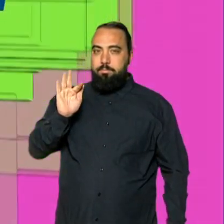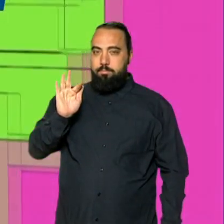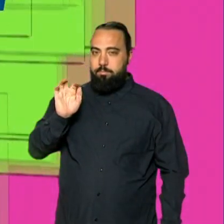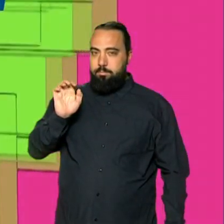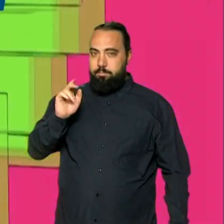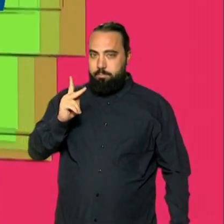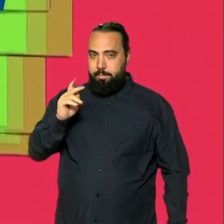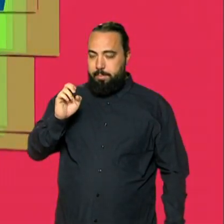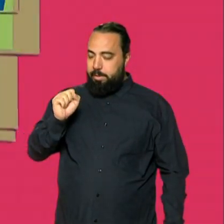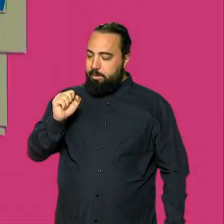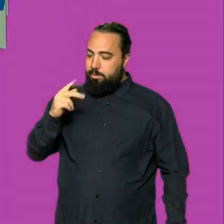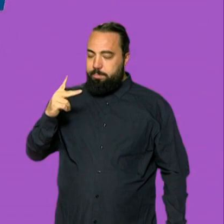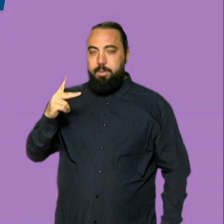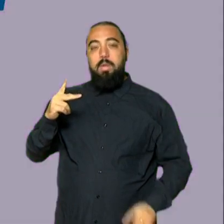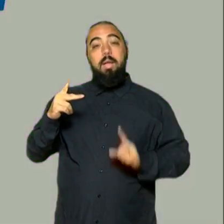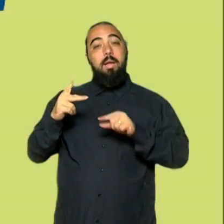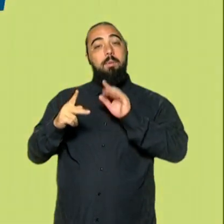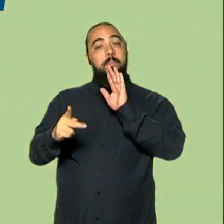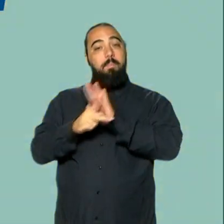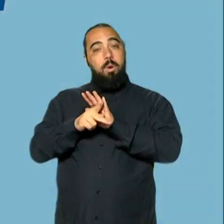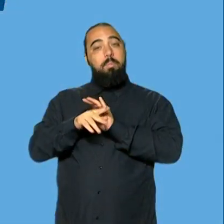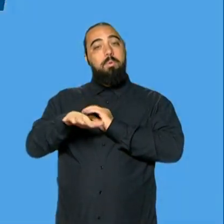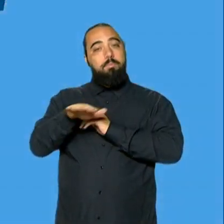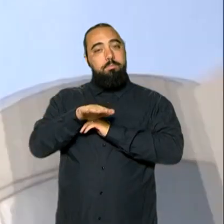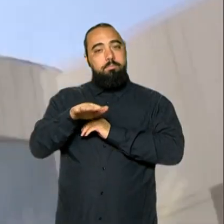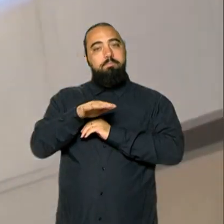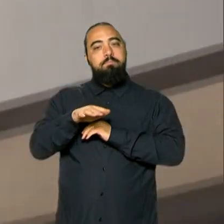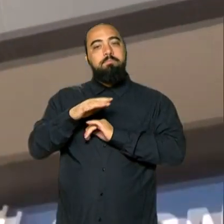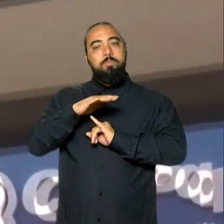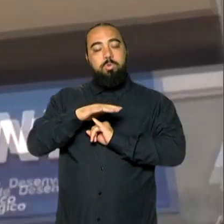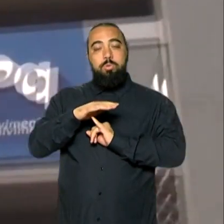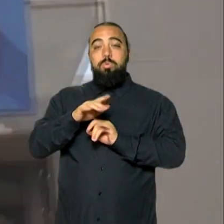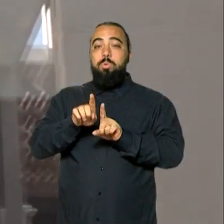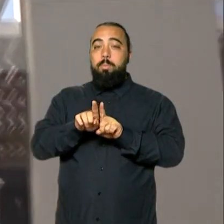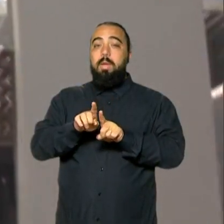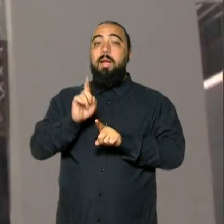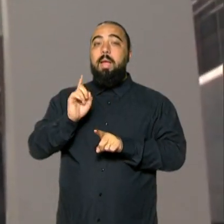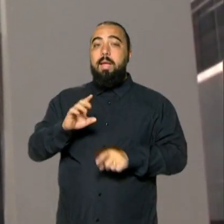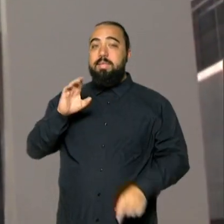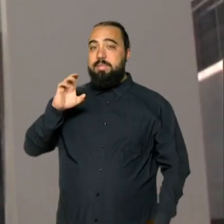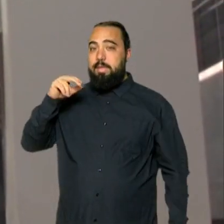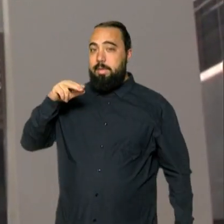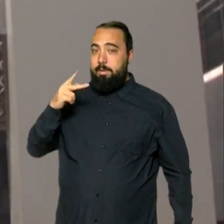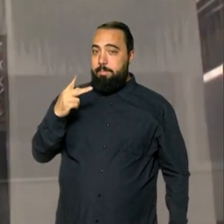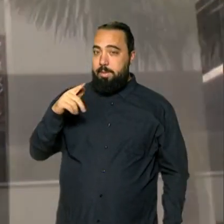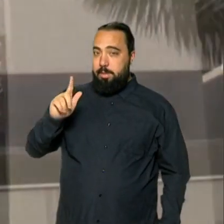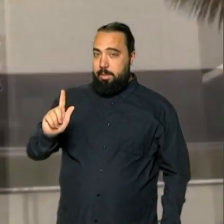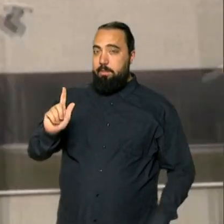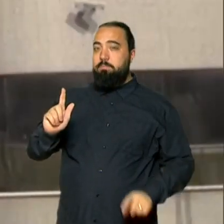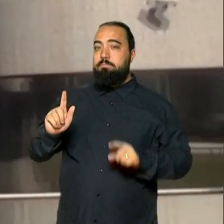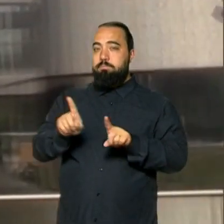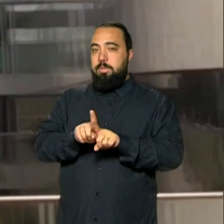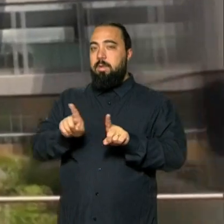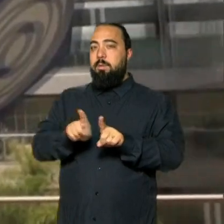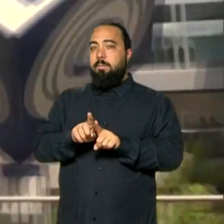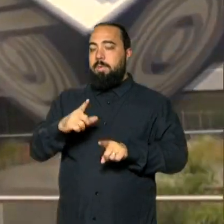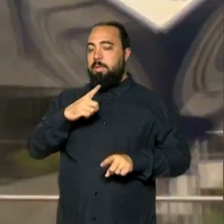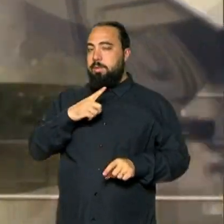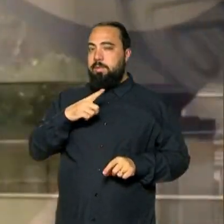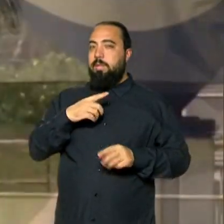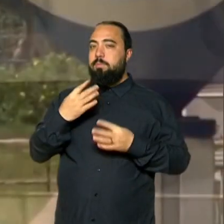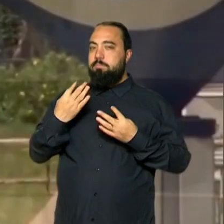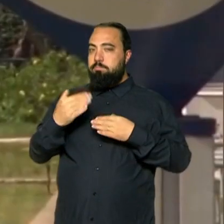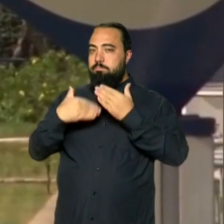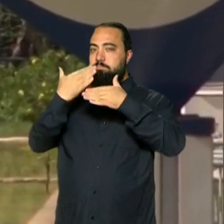Amparo à Pesquisa do Estado de São Paulo, a FAPESP, e do Conselho Nacional de Desenvolvimento Científico e Tecnológico,